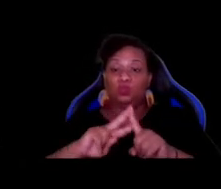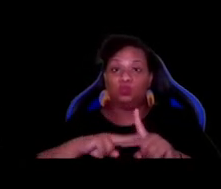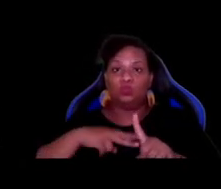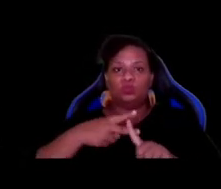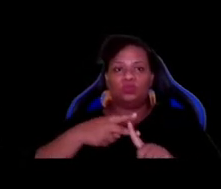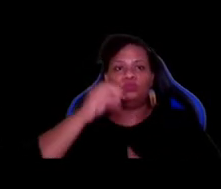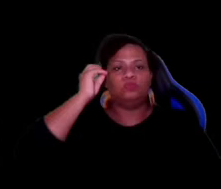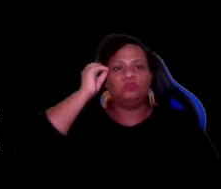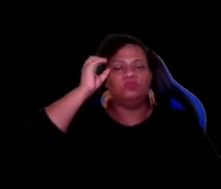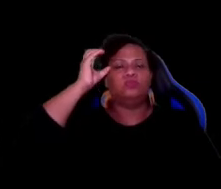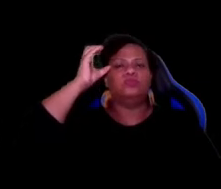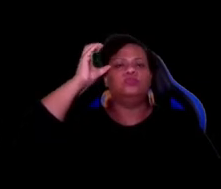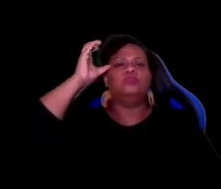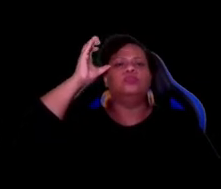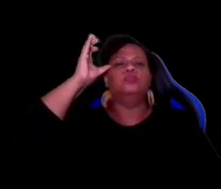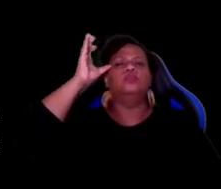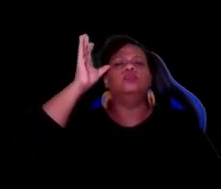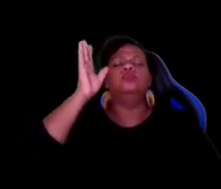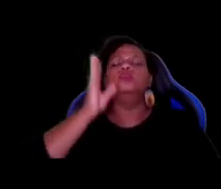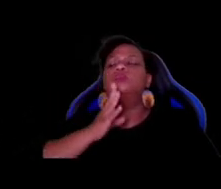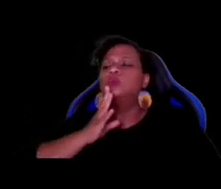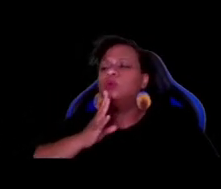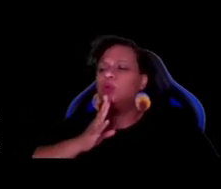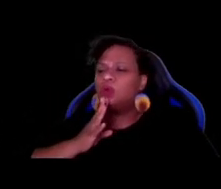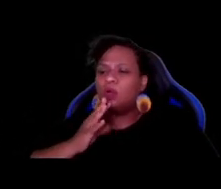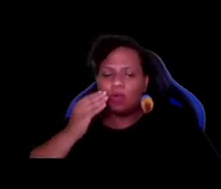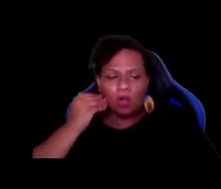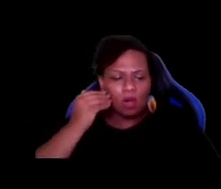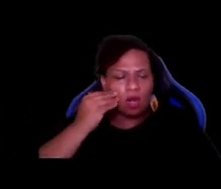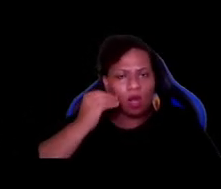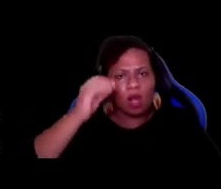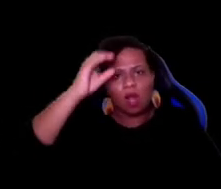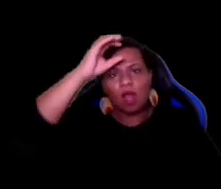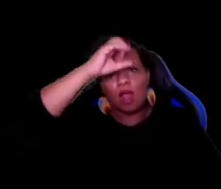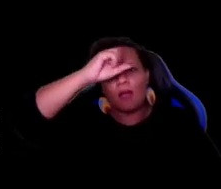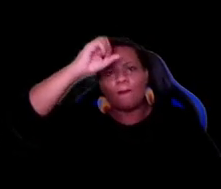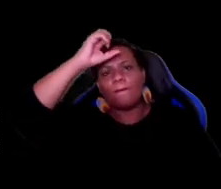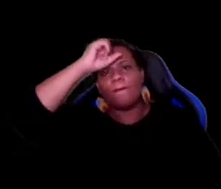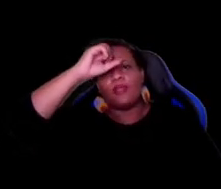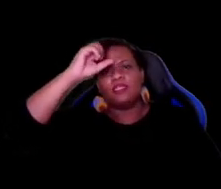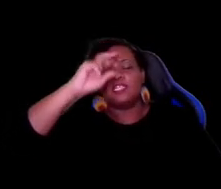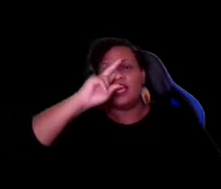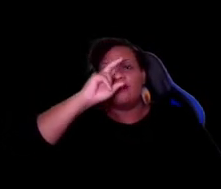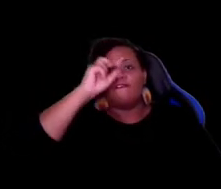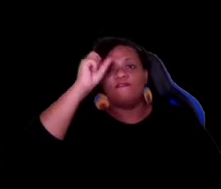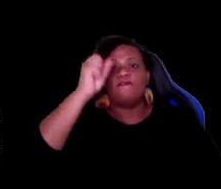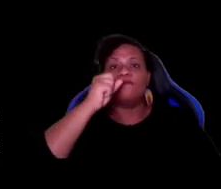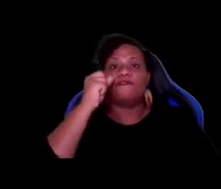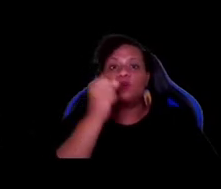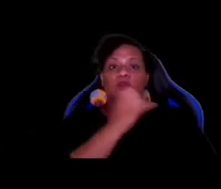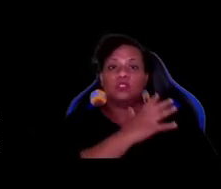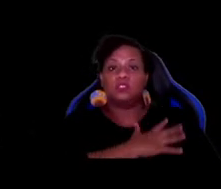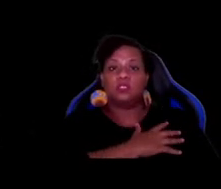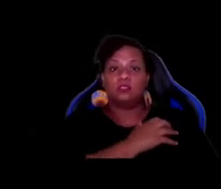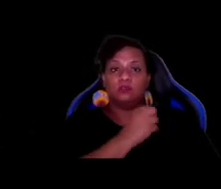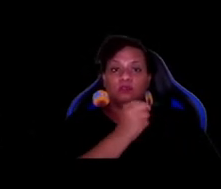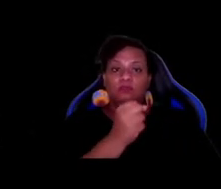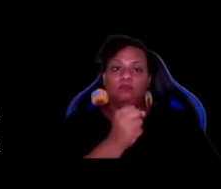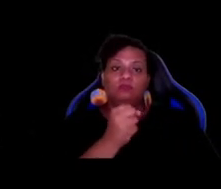conhecimento, né, a ser explorado, né, pelo axé, pela força do axé, e principalmente